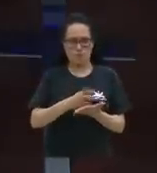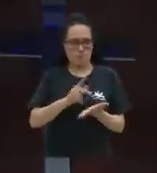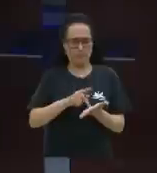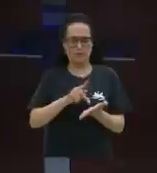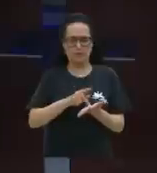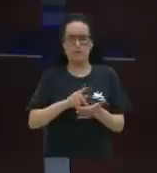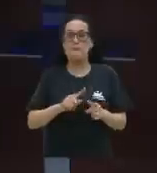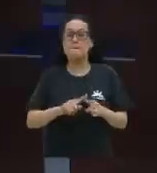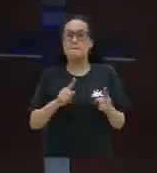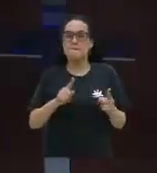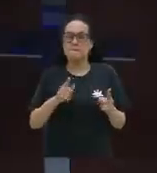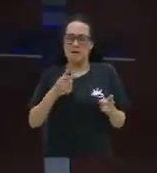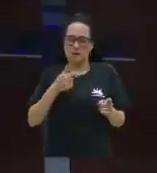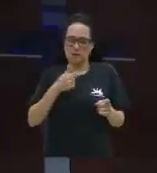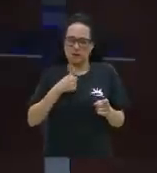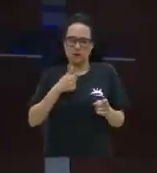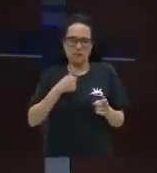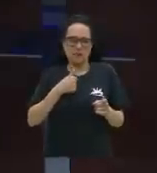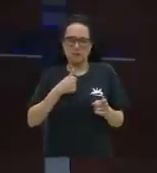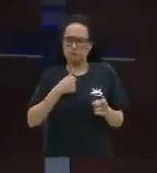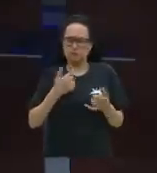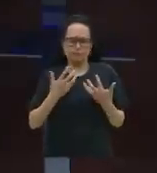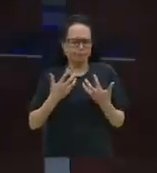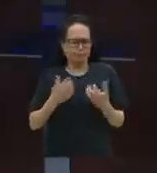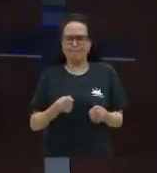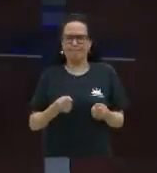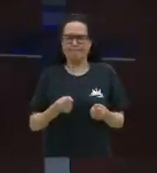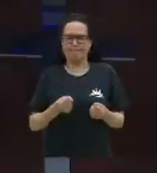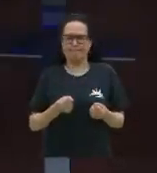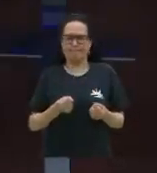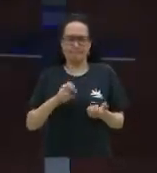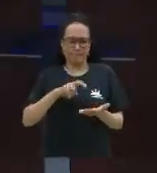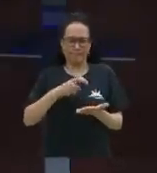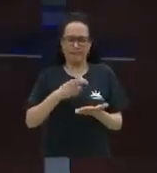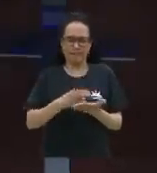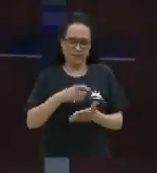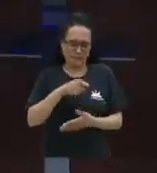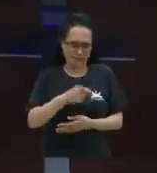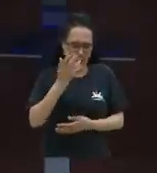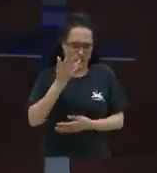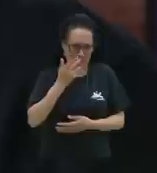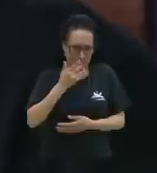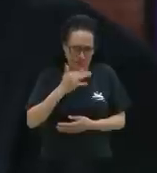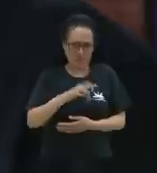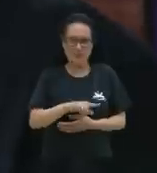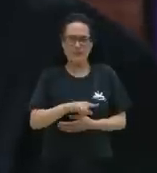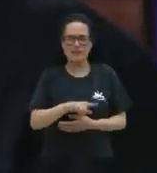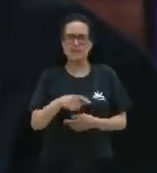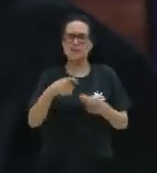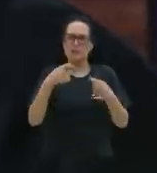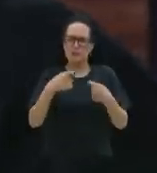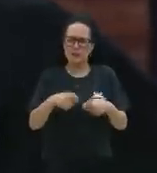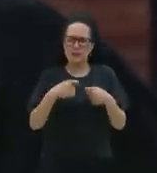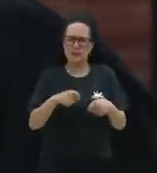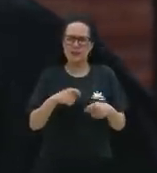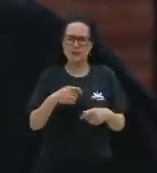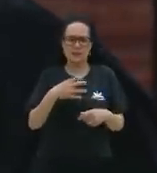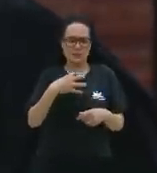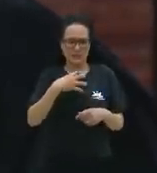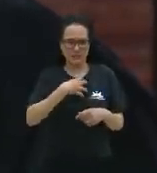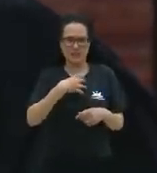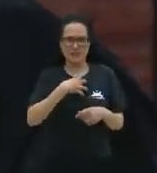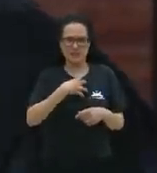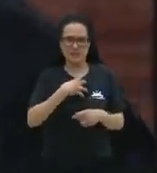eu não conformo com a morte dessa criança. Ela precisa sentir que é bom